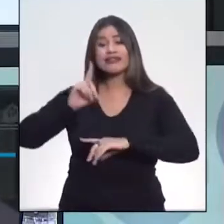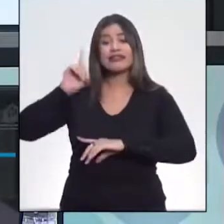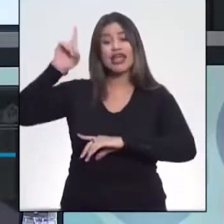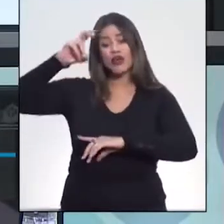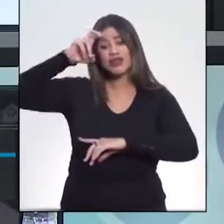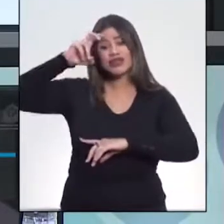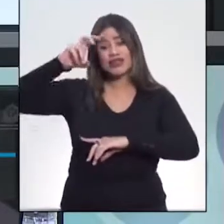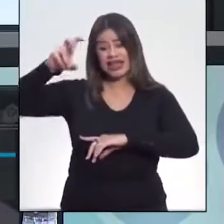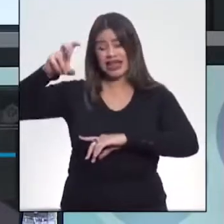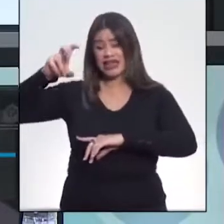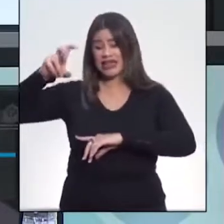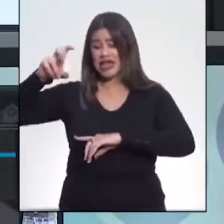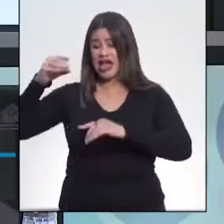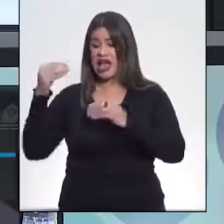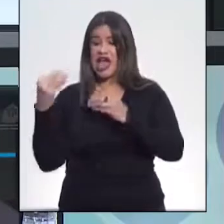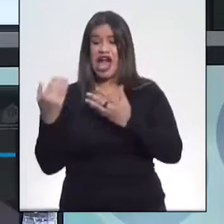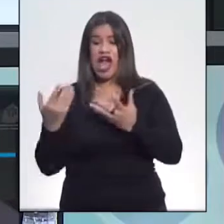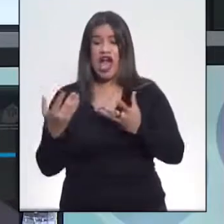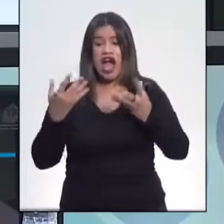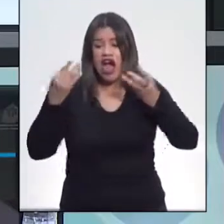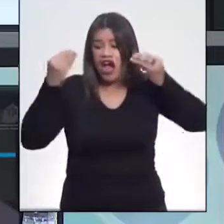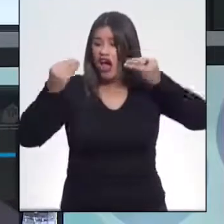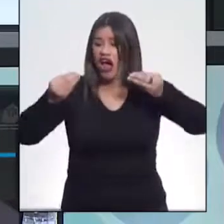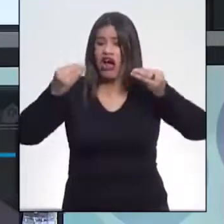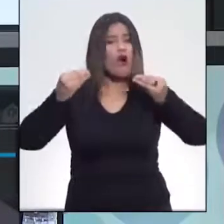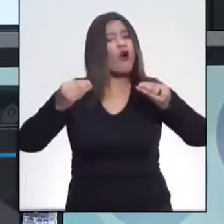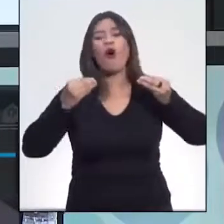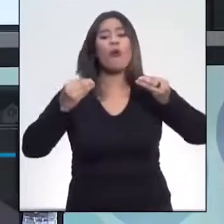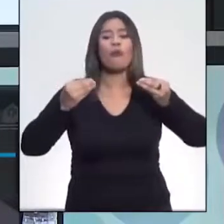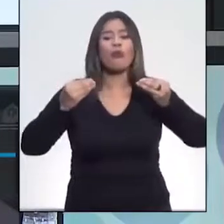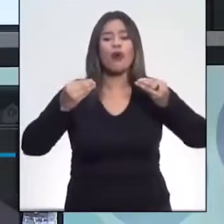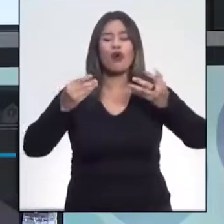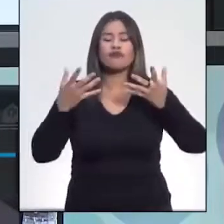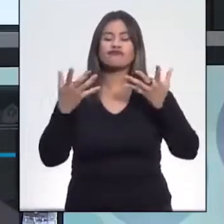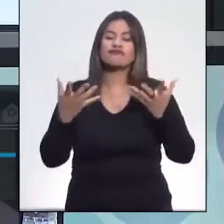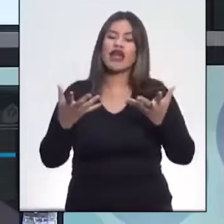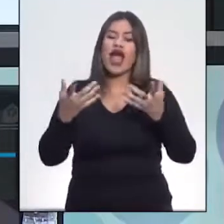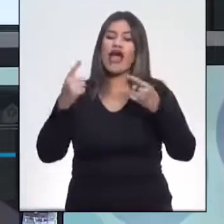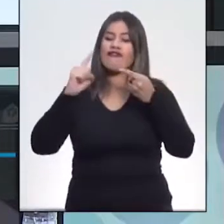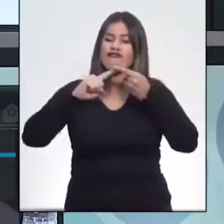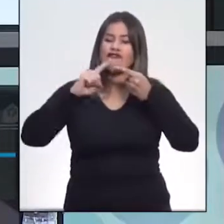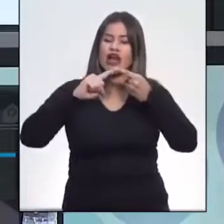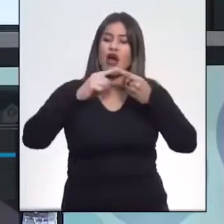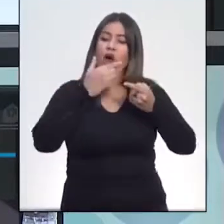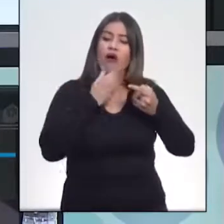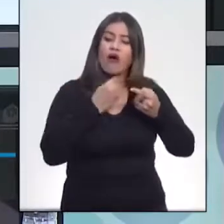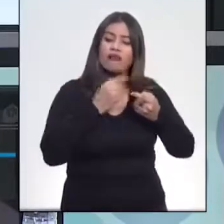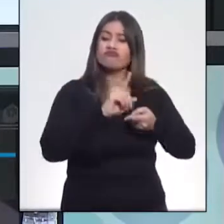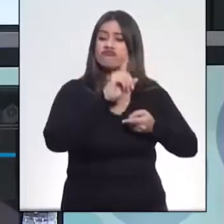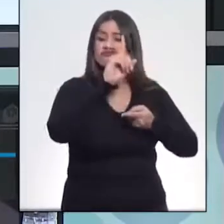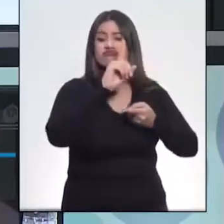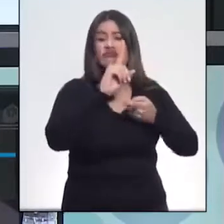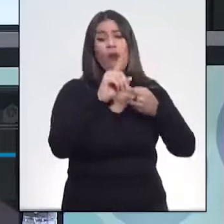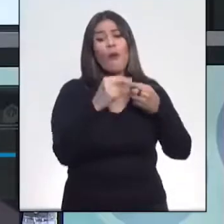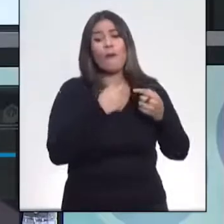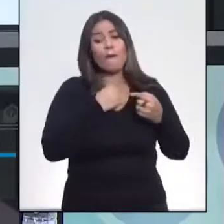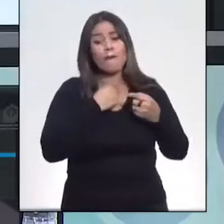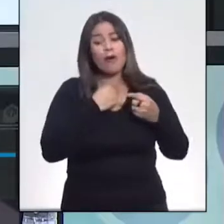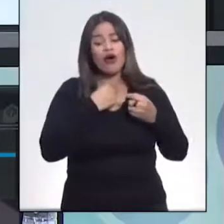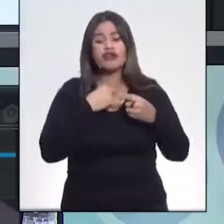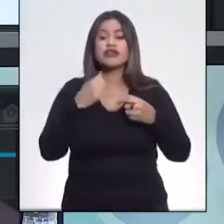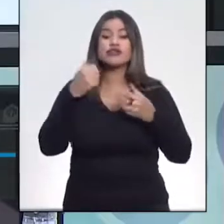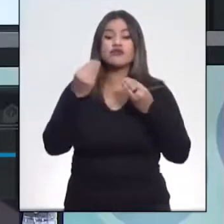se vingar contra ele o que que ela fez se vingou contra medusa e transformou ela naquela